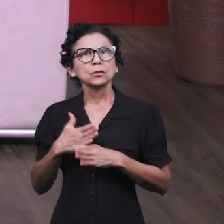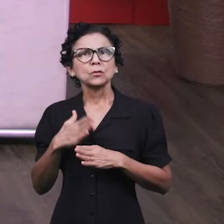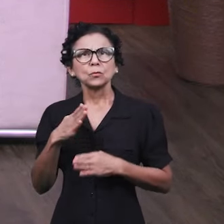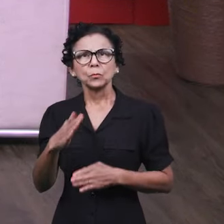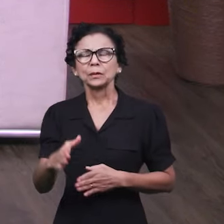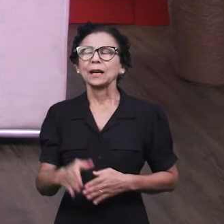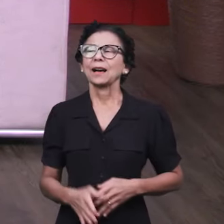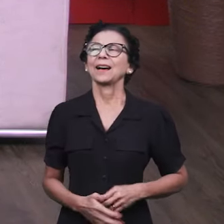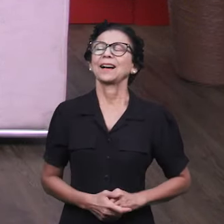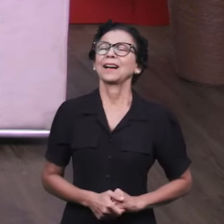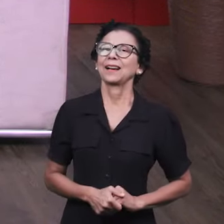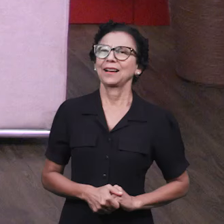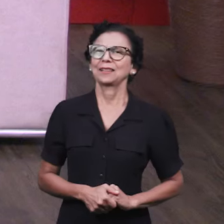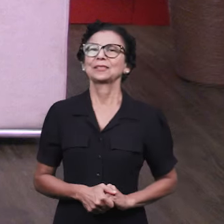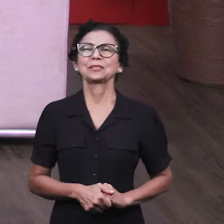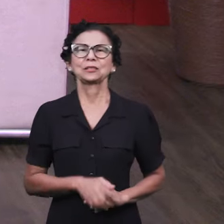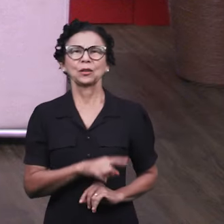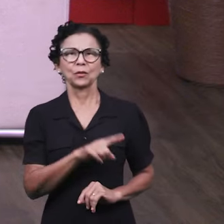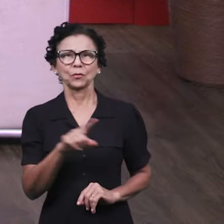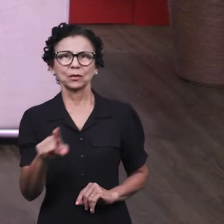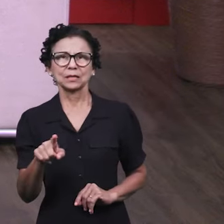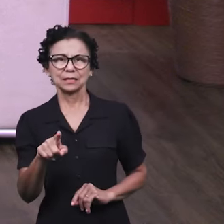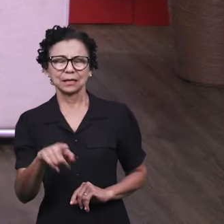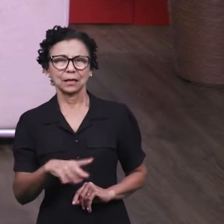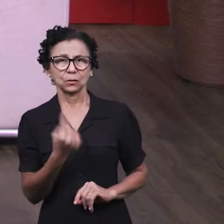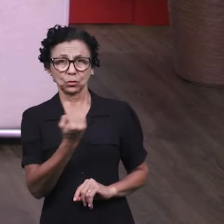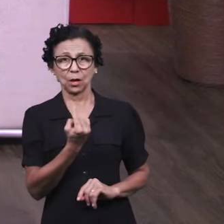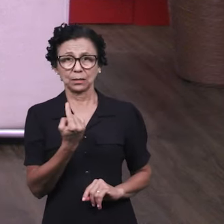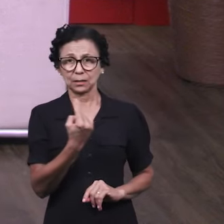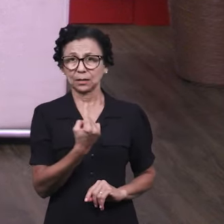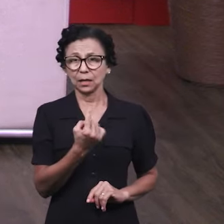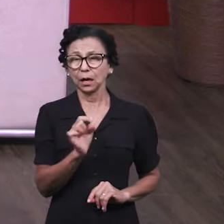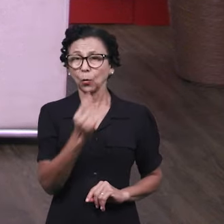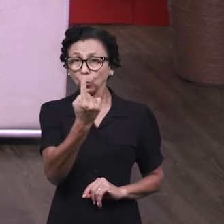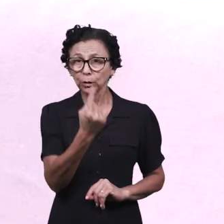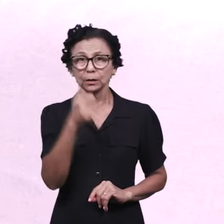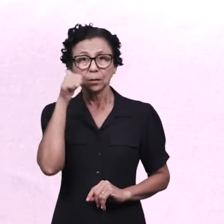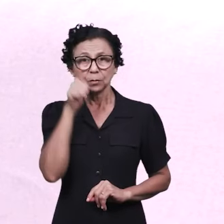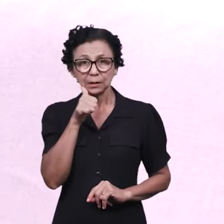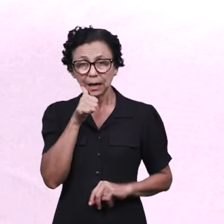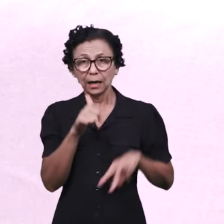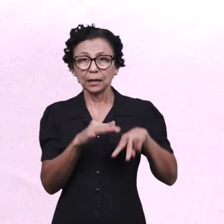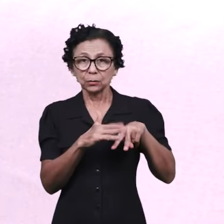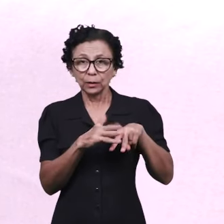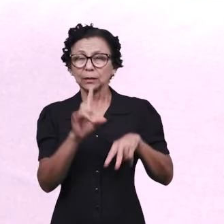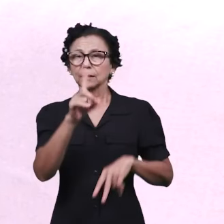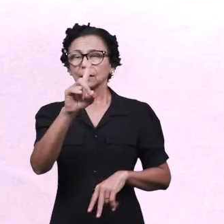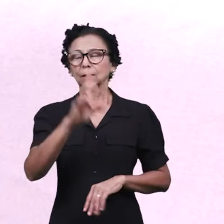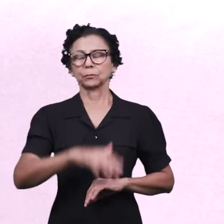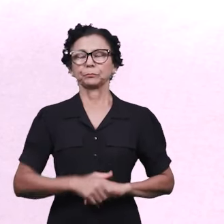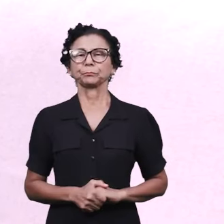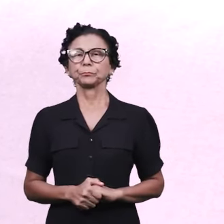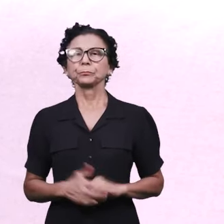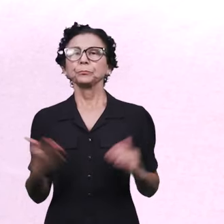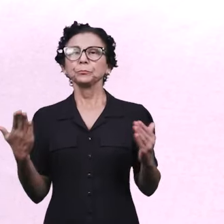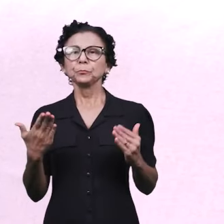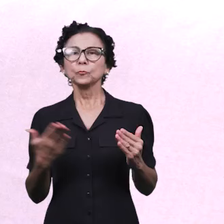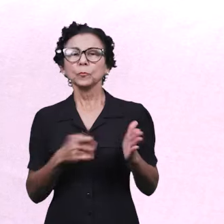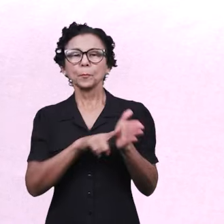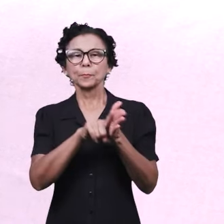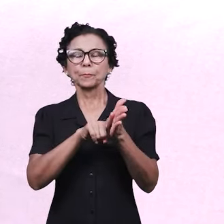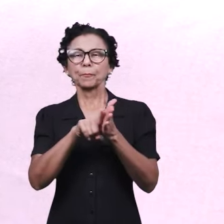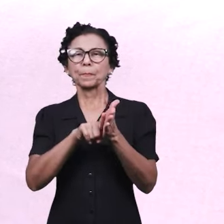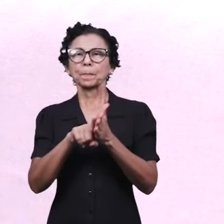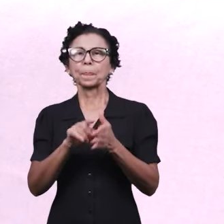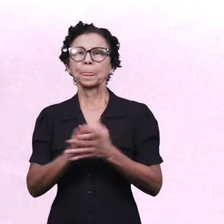está sozinha tem várias mulheres Igual eu falei com você é nos os estudos hoje em dia e eles comprovam que uma A cada